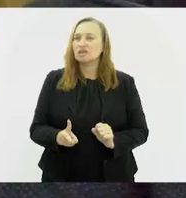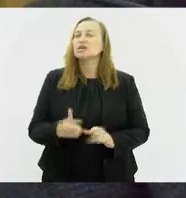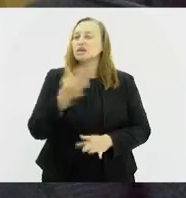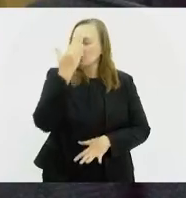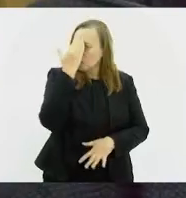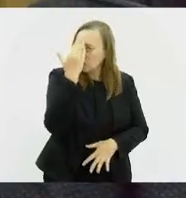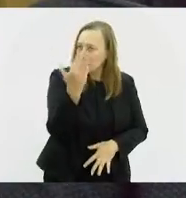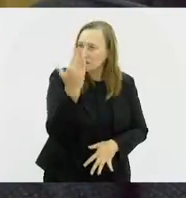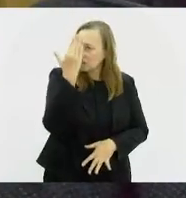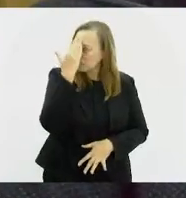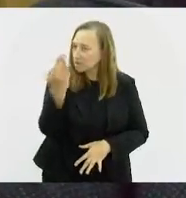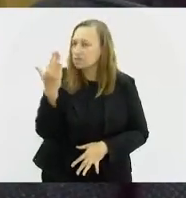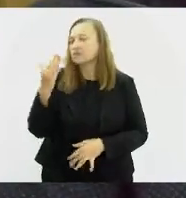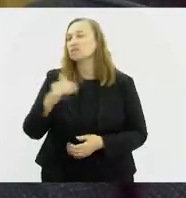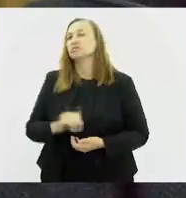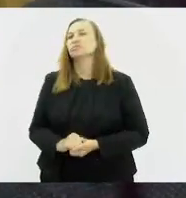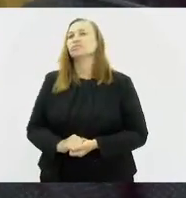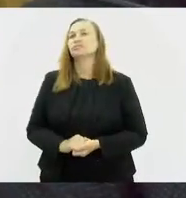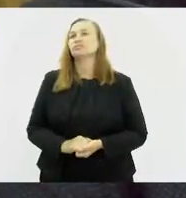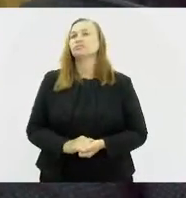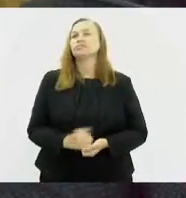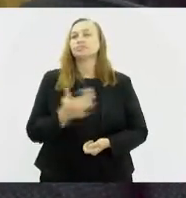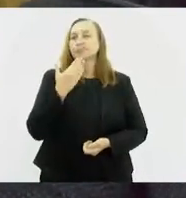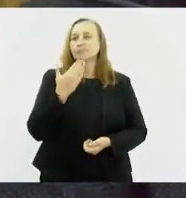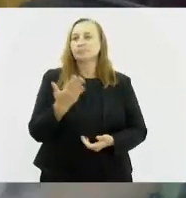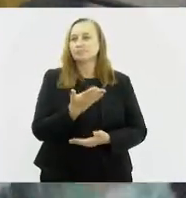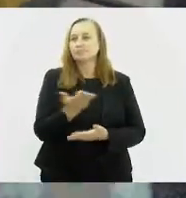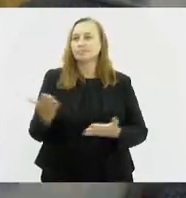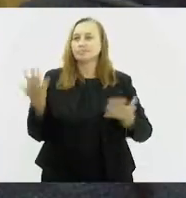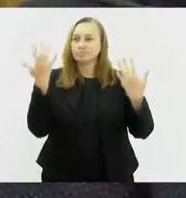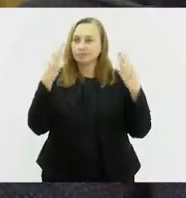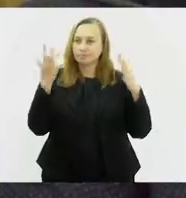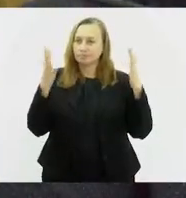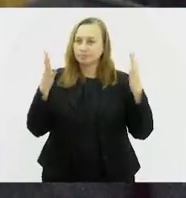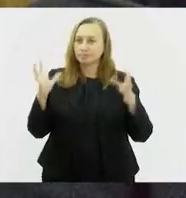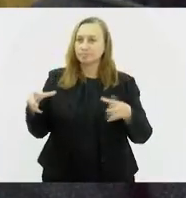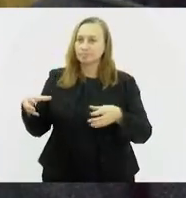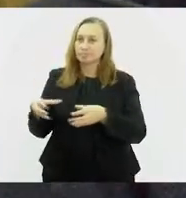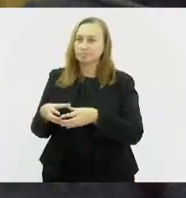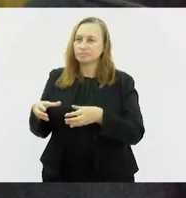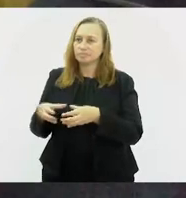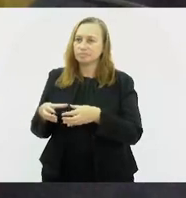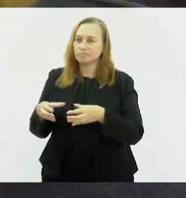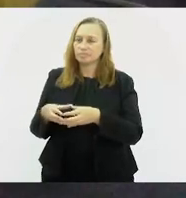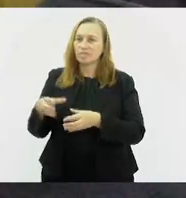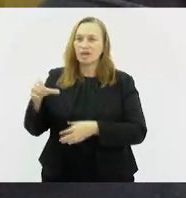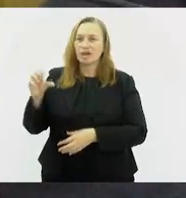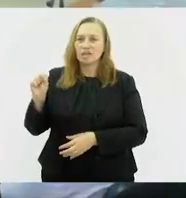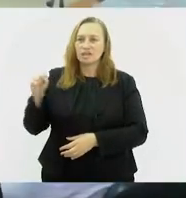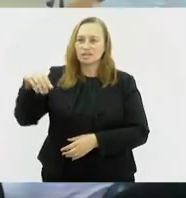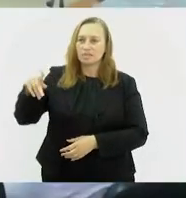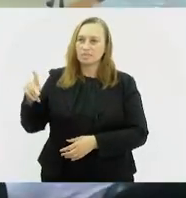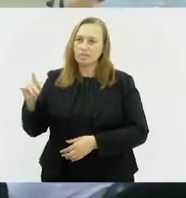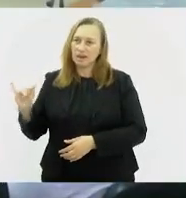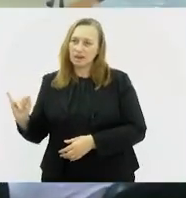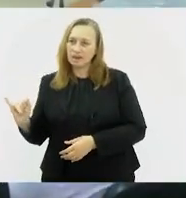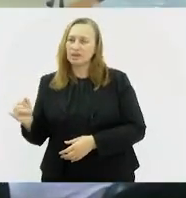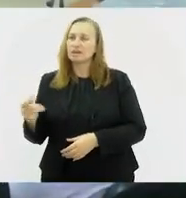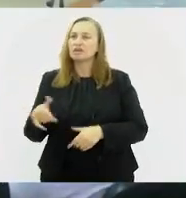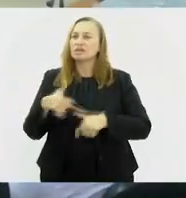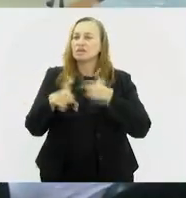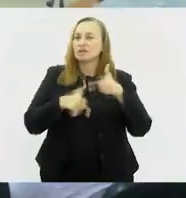obrigado. Peço a todos uma salva de palmas para a equipe da Ismais, que faz esse trabalho